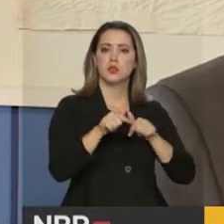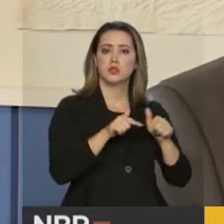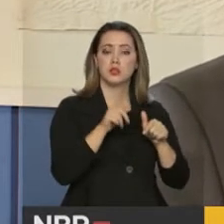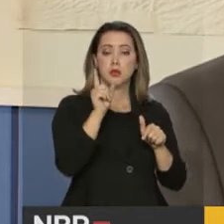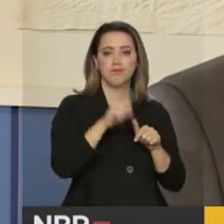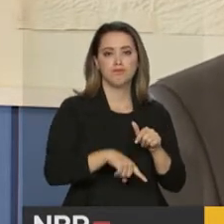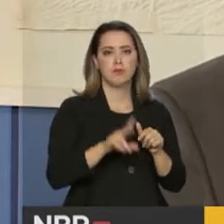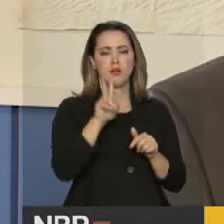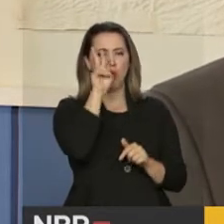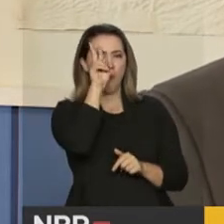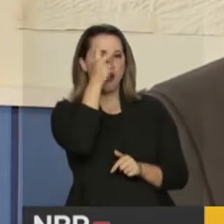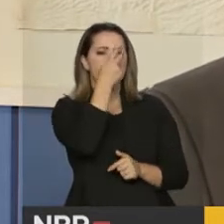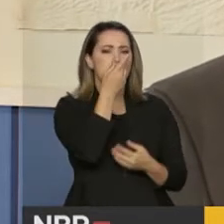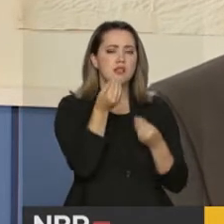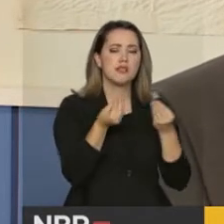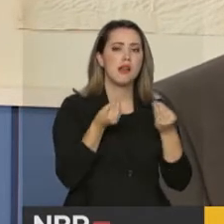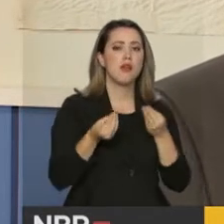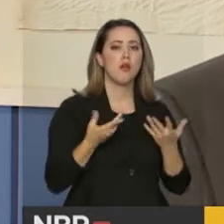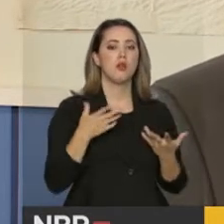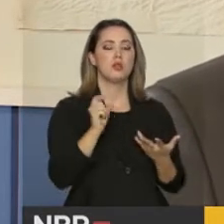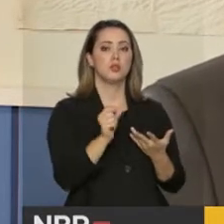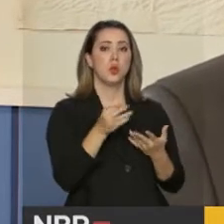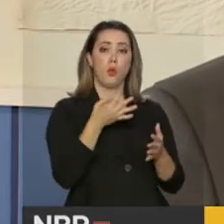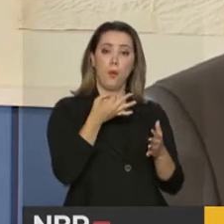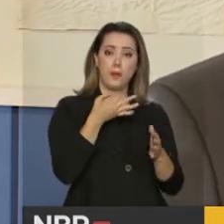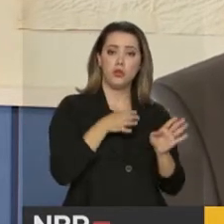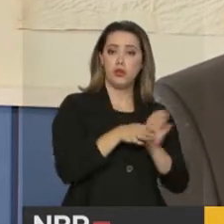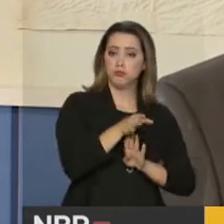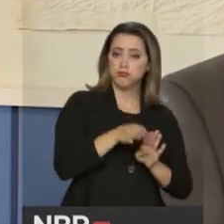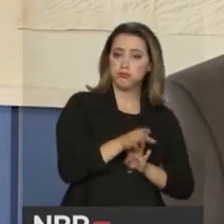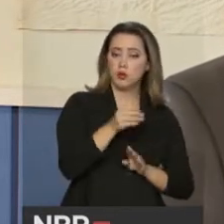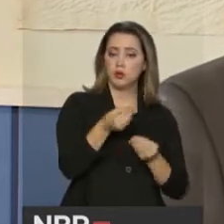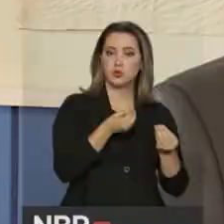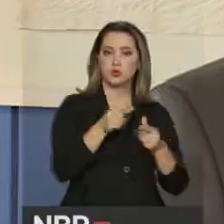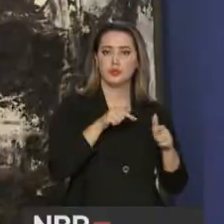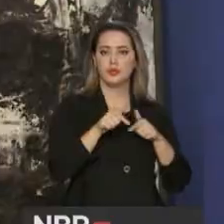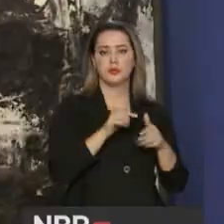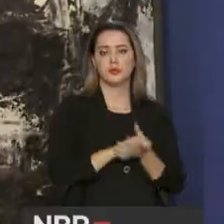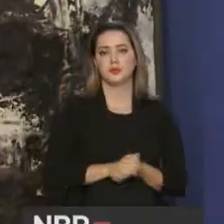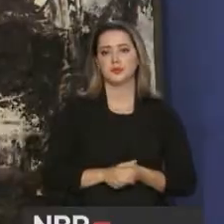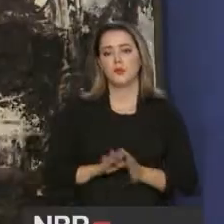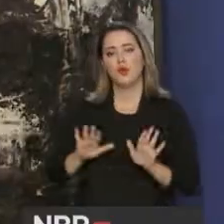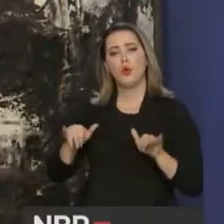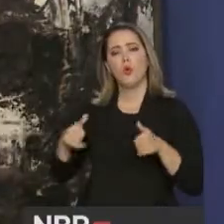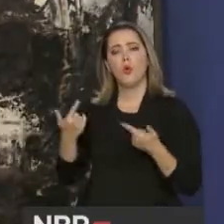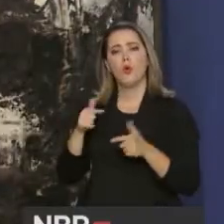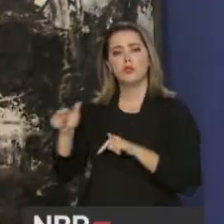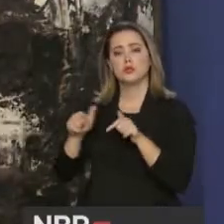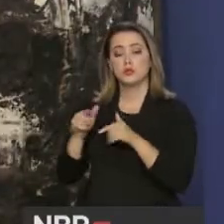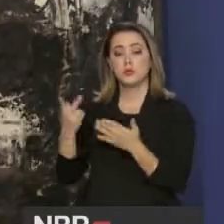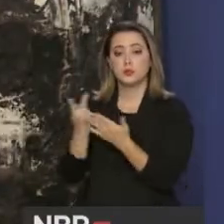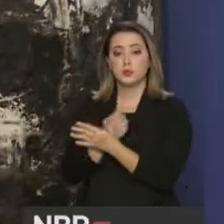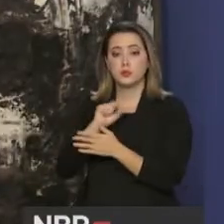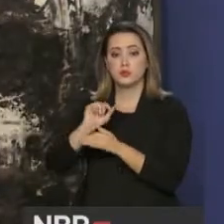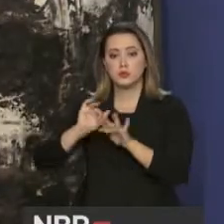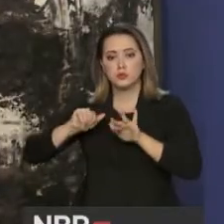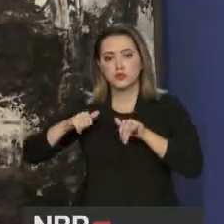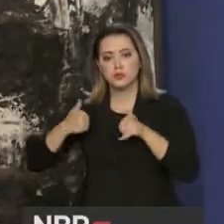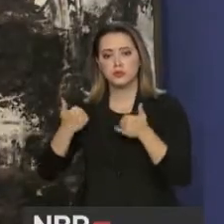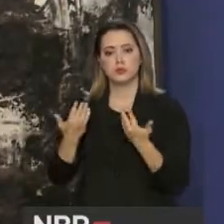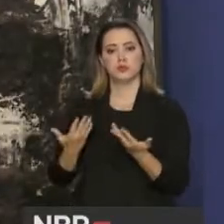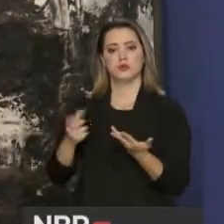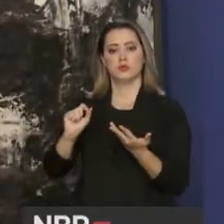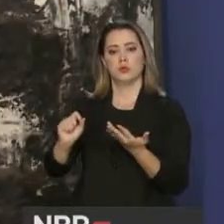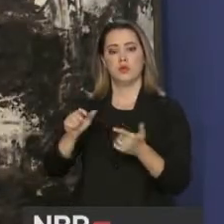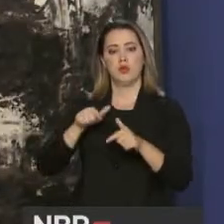uma reflexão com sugestões sobre a sua atividade. E qual o papel desempenhado, ou os papéis